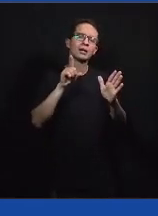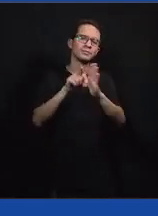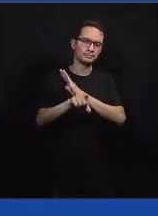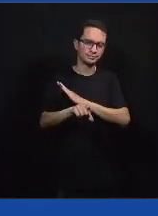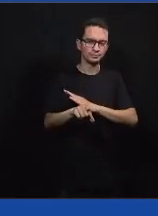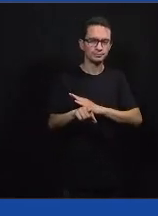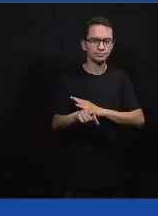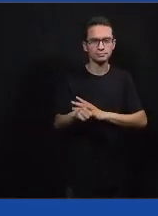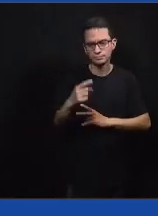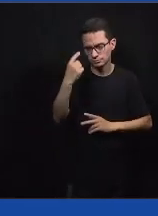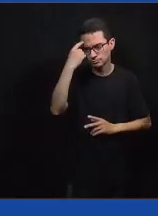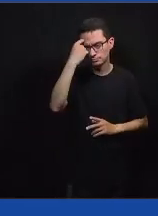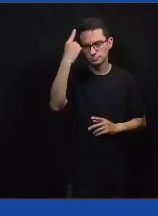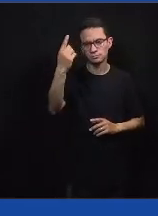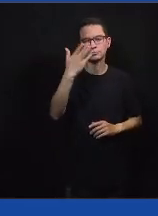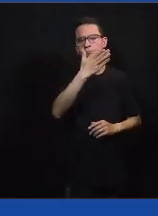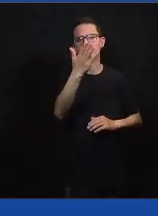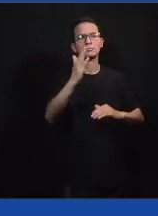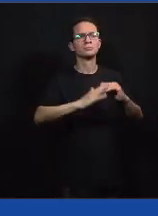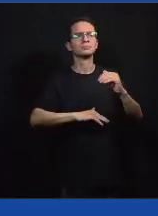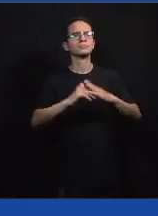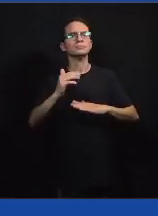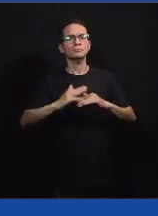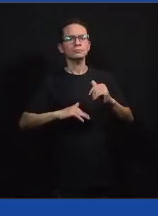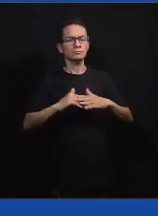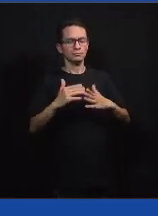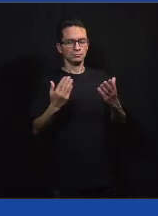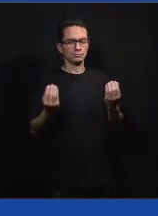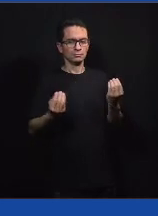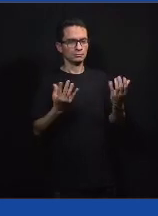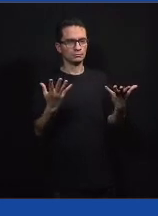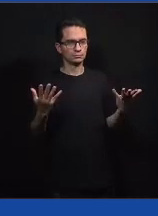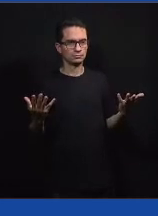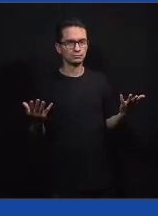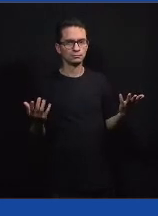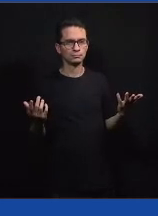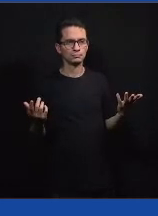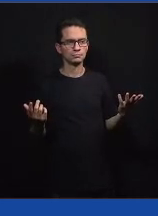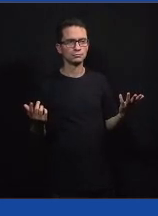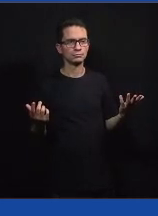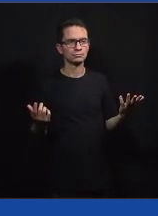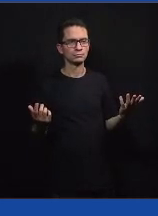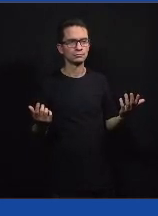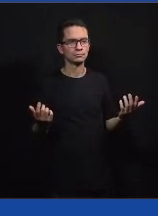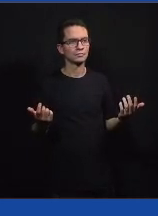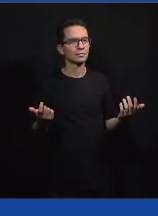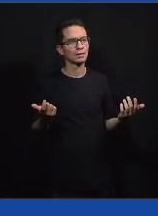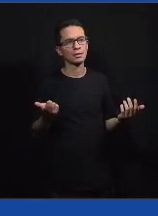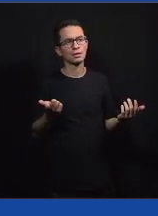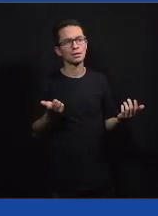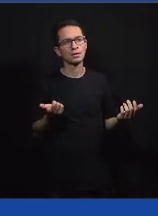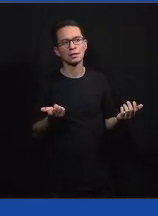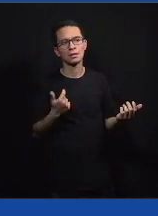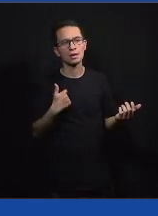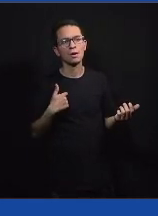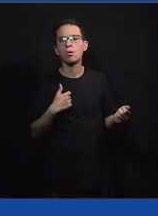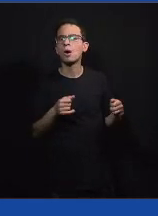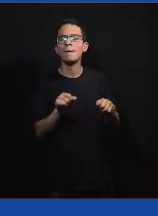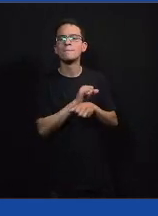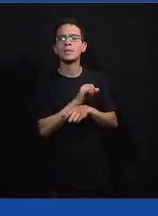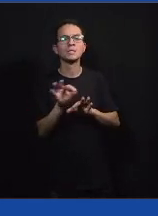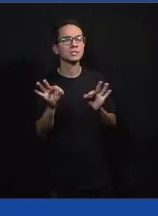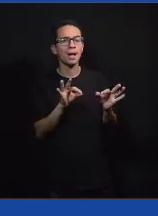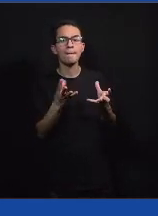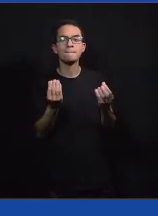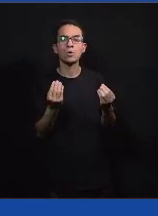para o Gui Mais vale que sei qual foi acontecer mais desenvolveu o apoio pelo menos o meu grupo a gente planeja continuar